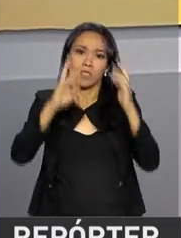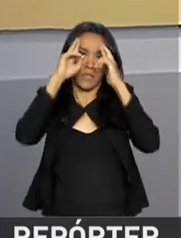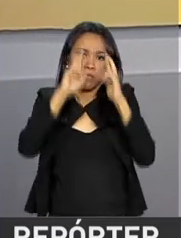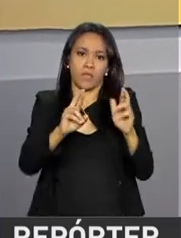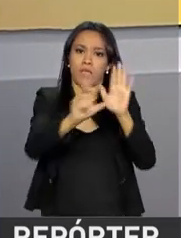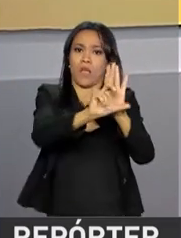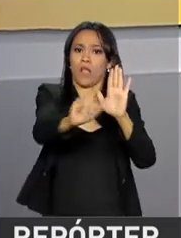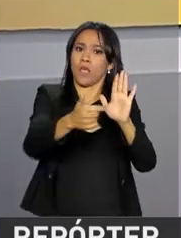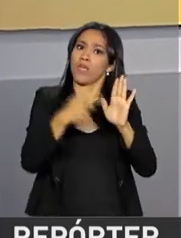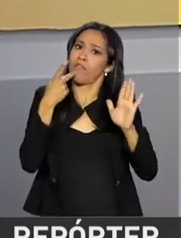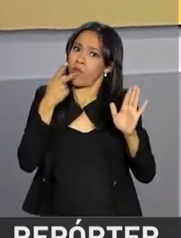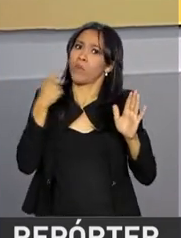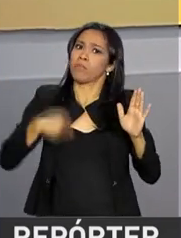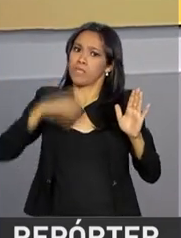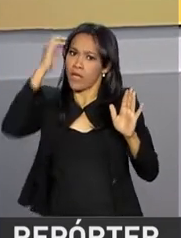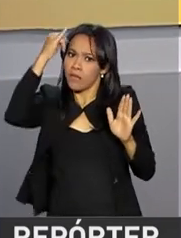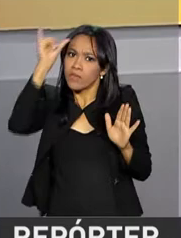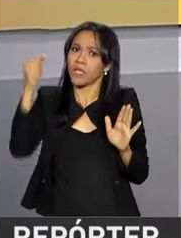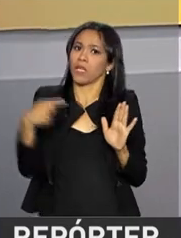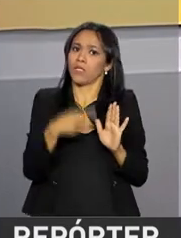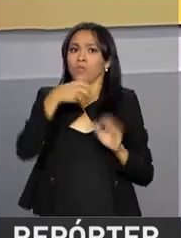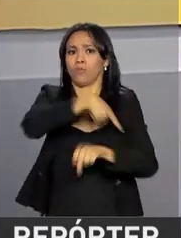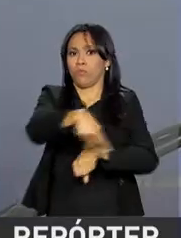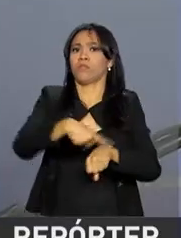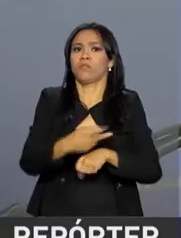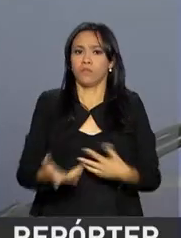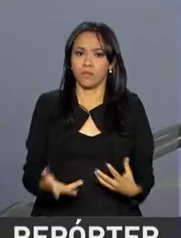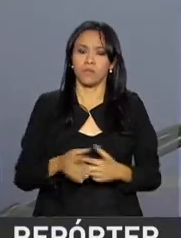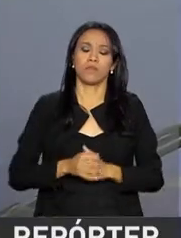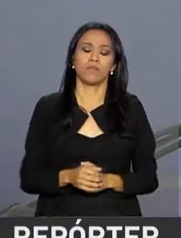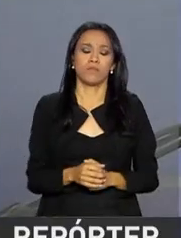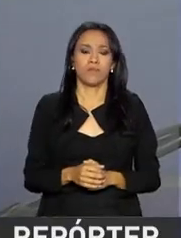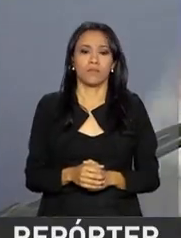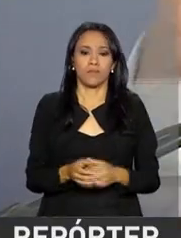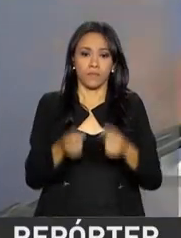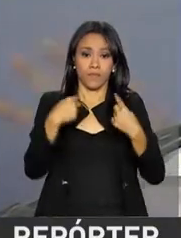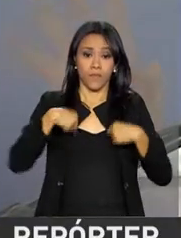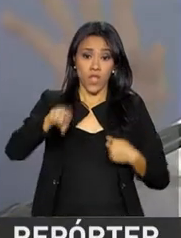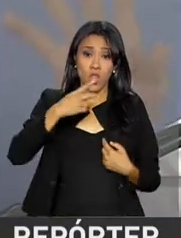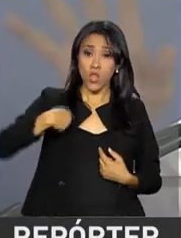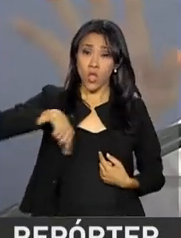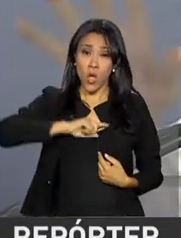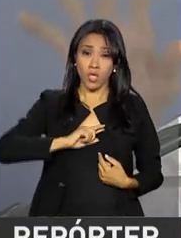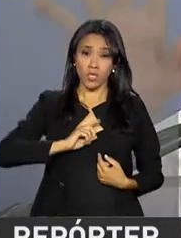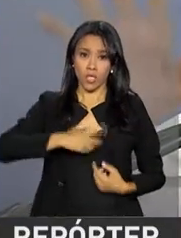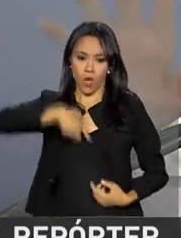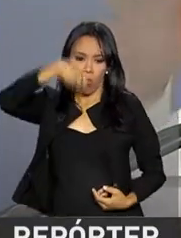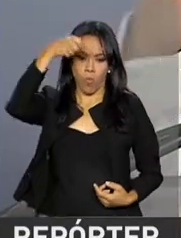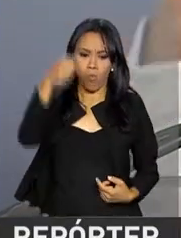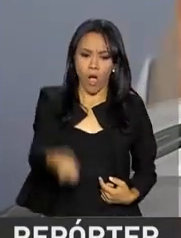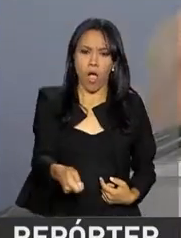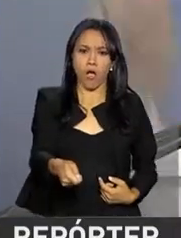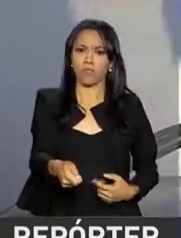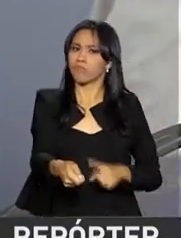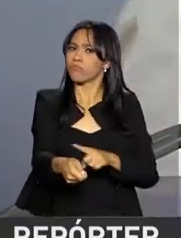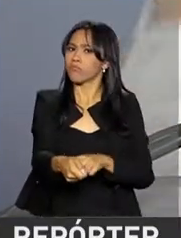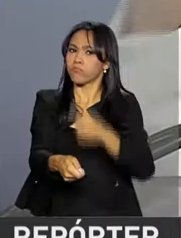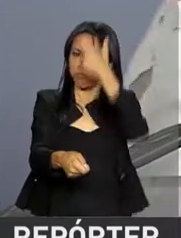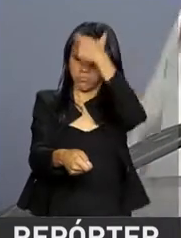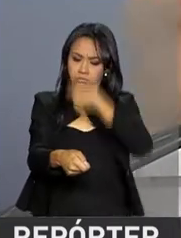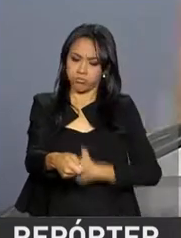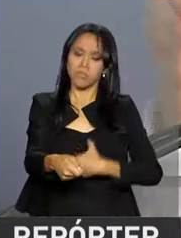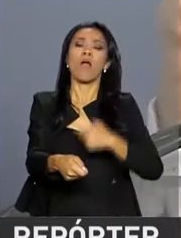esse tipo de conduta no país nós não somos autoridades nós somos autoridades